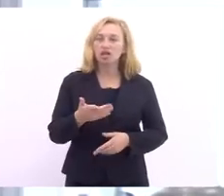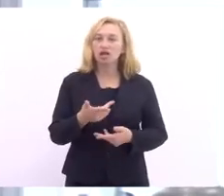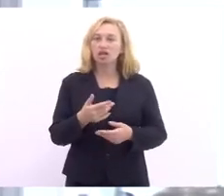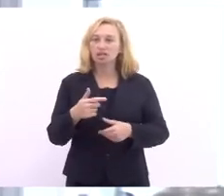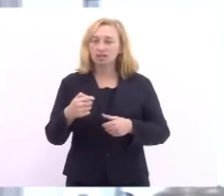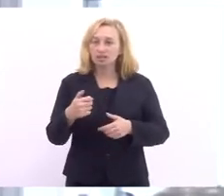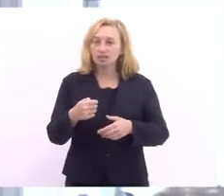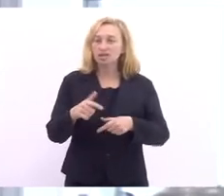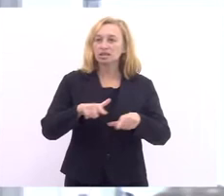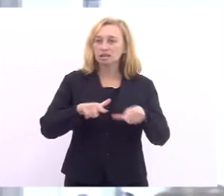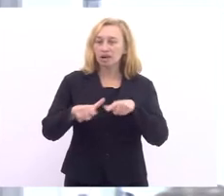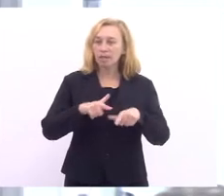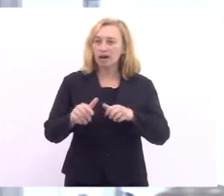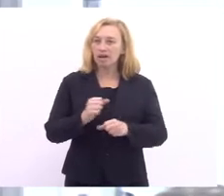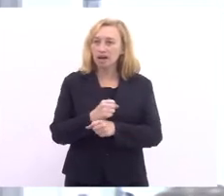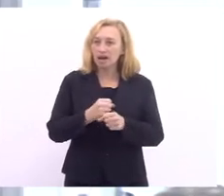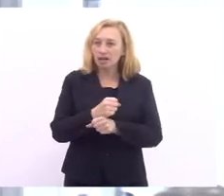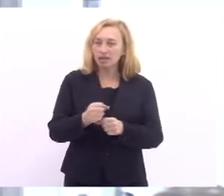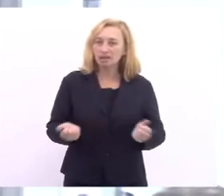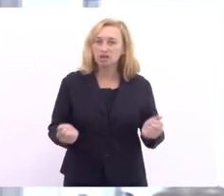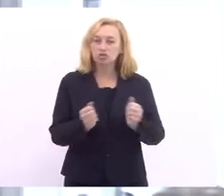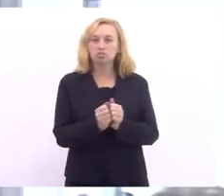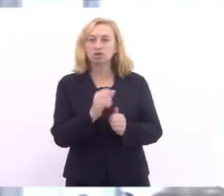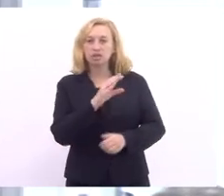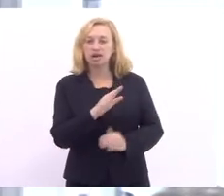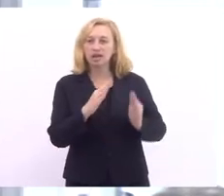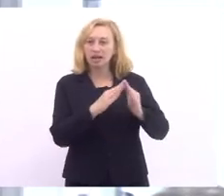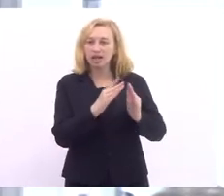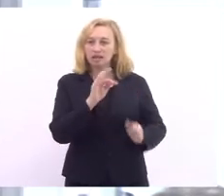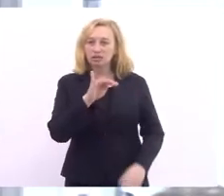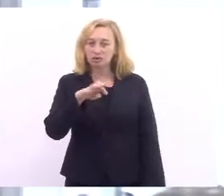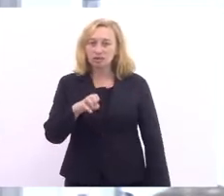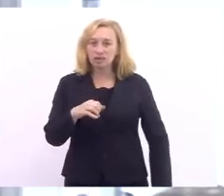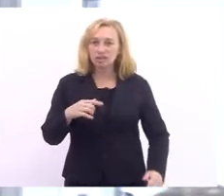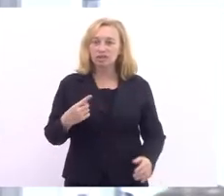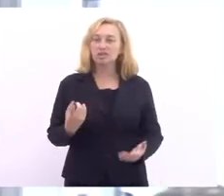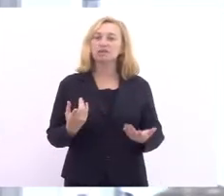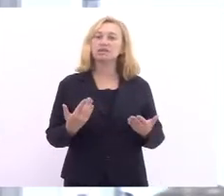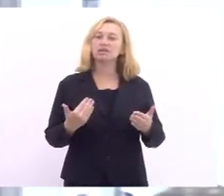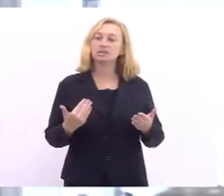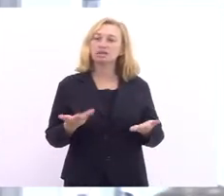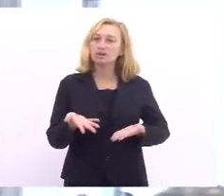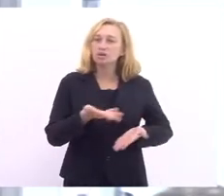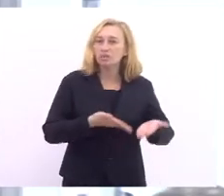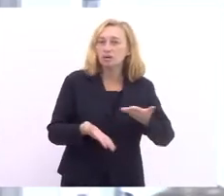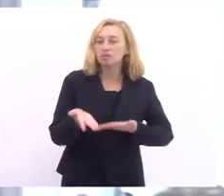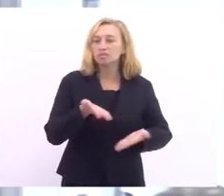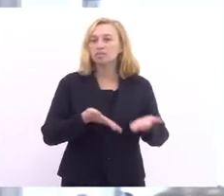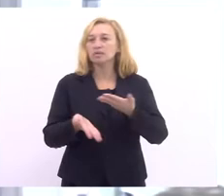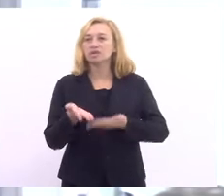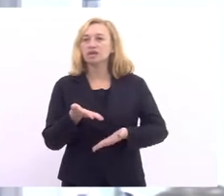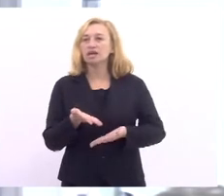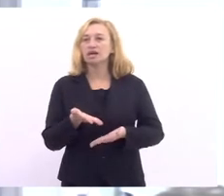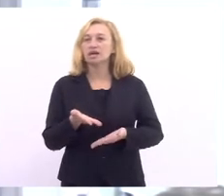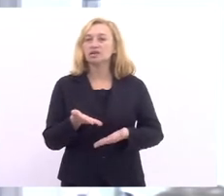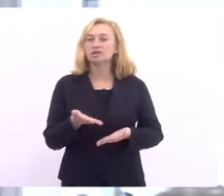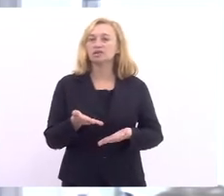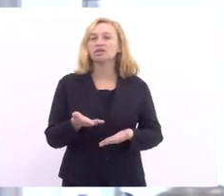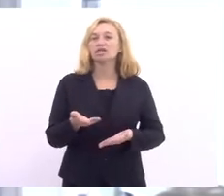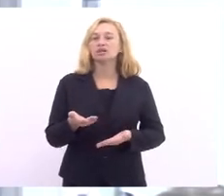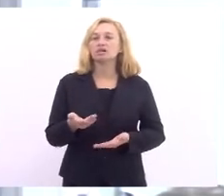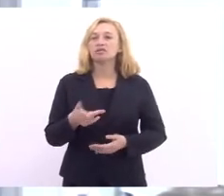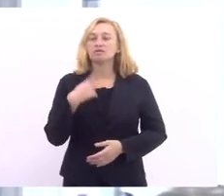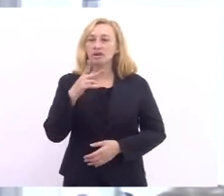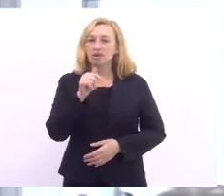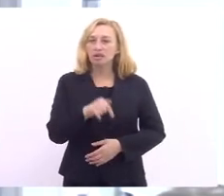a muito ter cruzado né com a casa Fluminense ter me aproximado da casa Fluminense tem e destaco